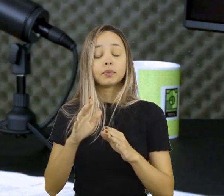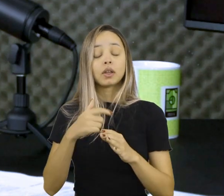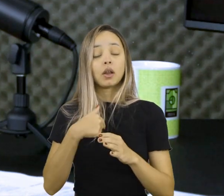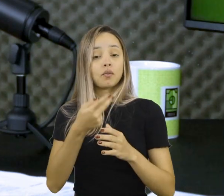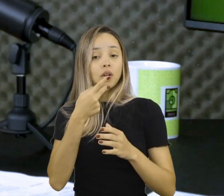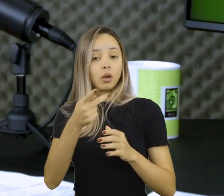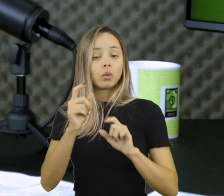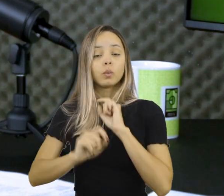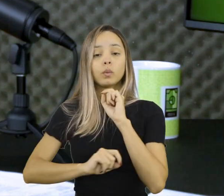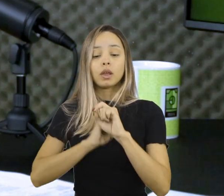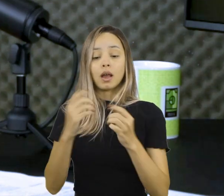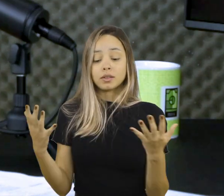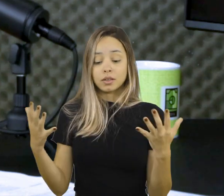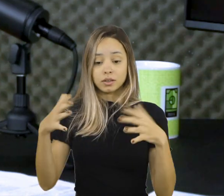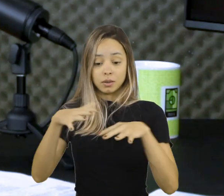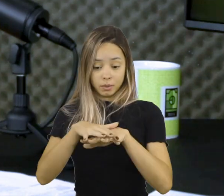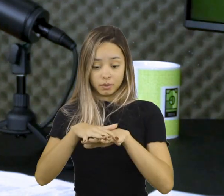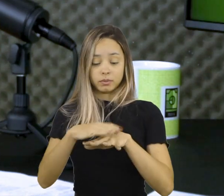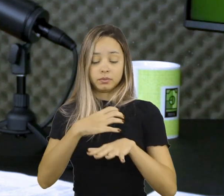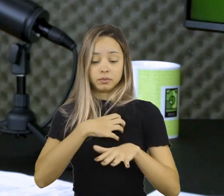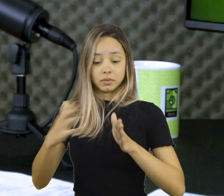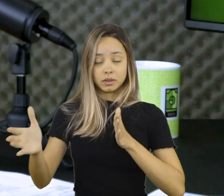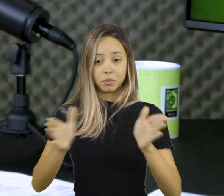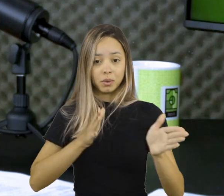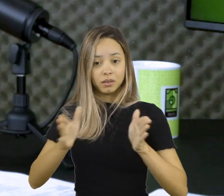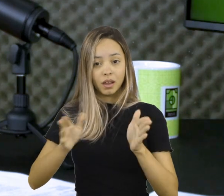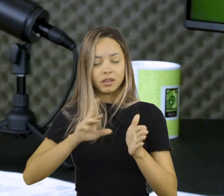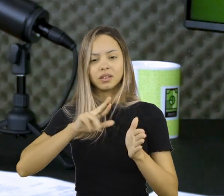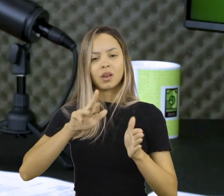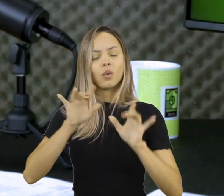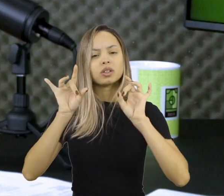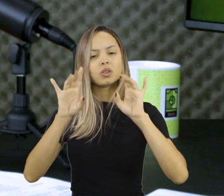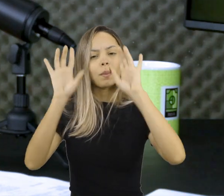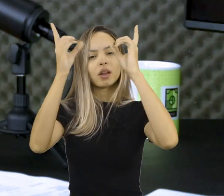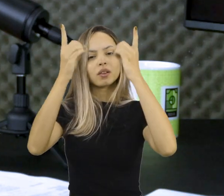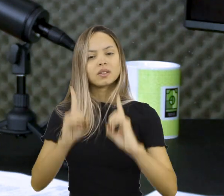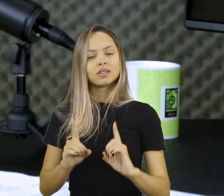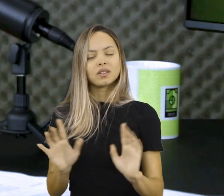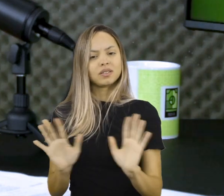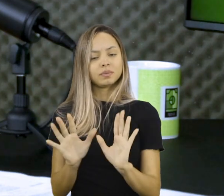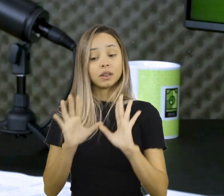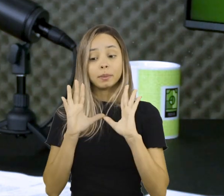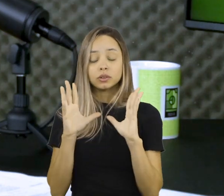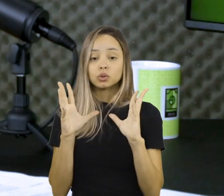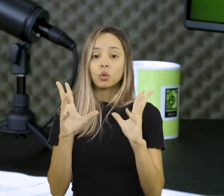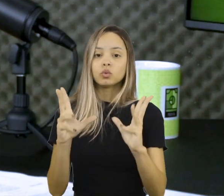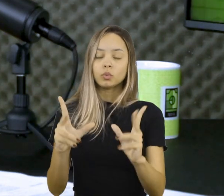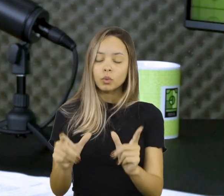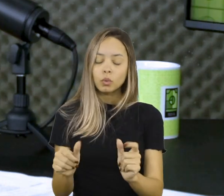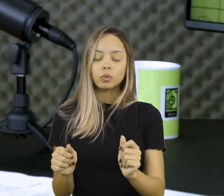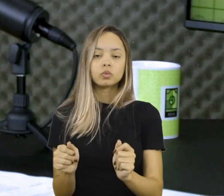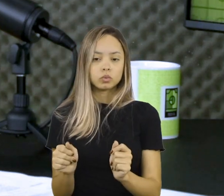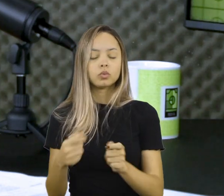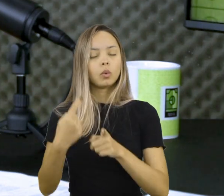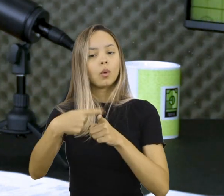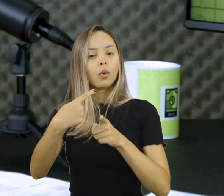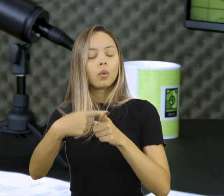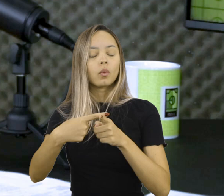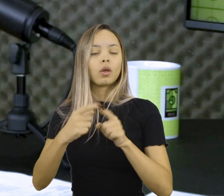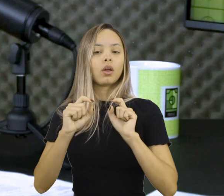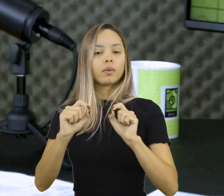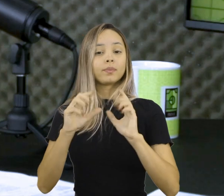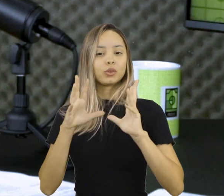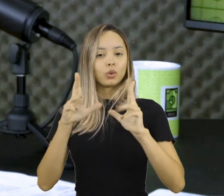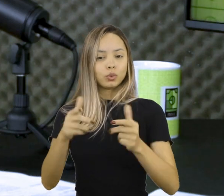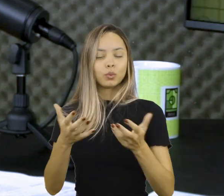acessibilidade inclusão ela não só é boa para quem tem deficiência não ela é bom para todo mundo porque afinal de